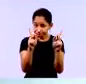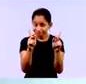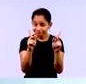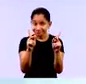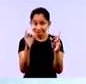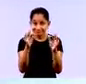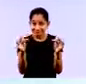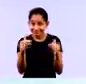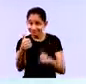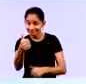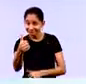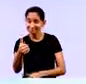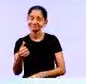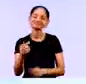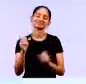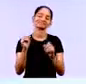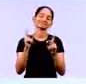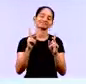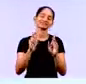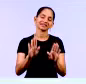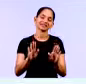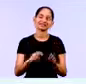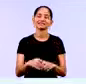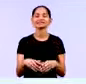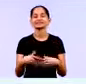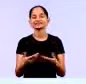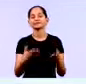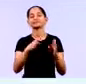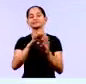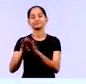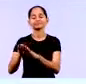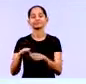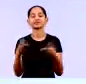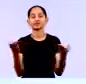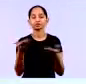Molezinha? Muito bem. Então, vamos lá, adiante. Vem comigo.